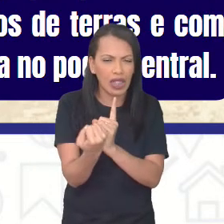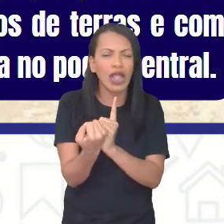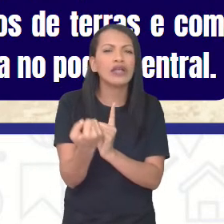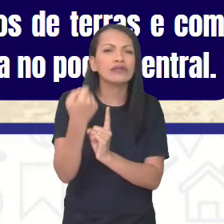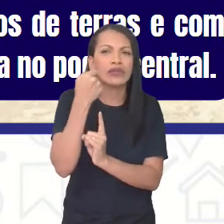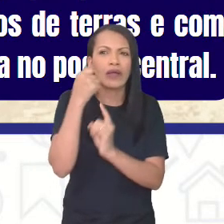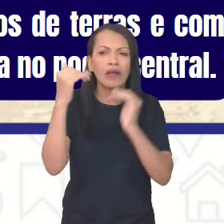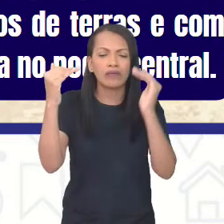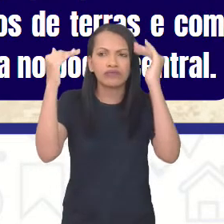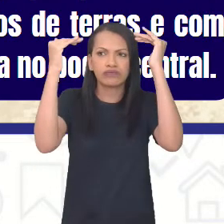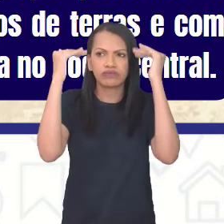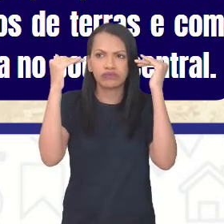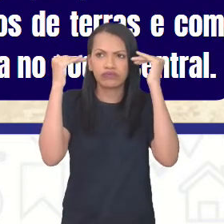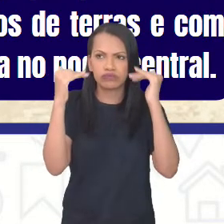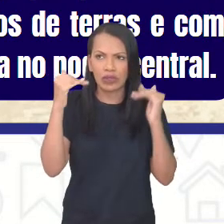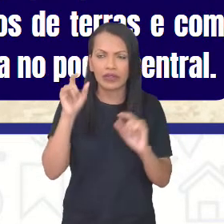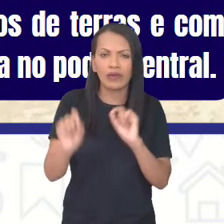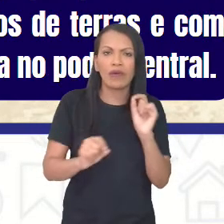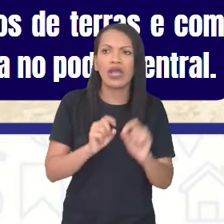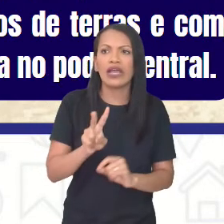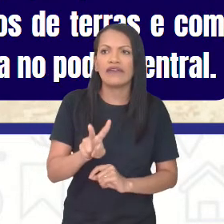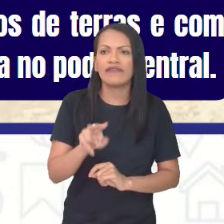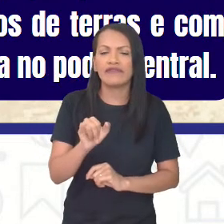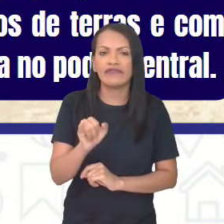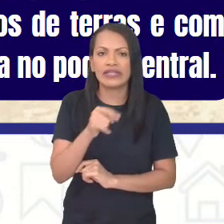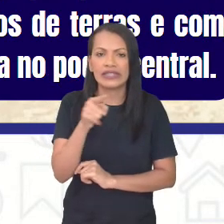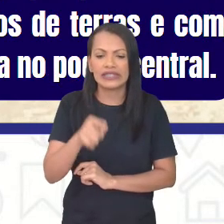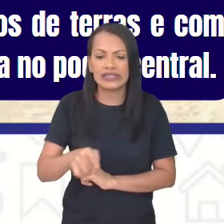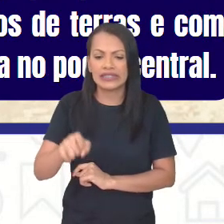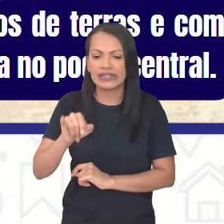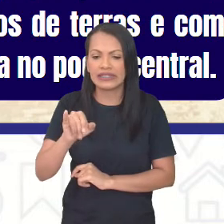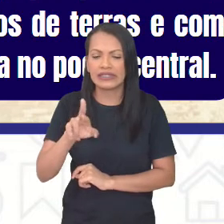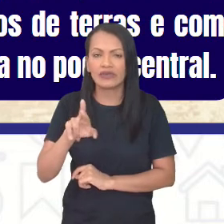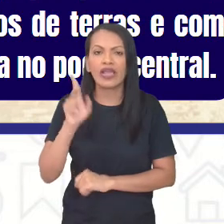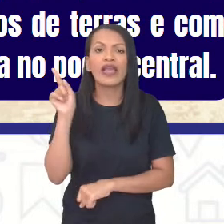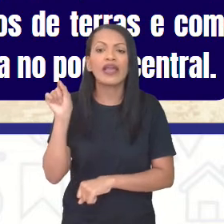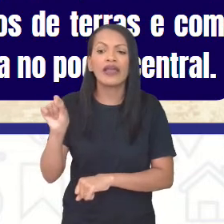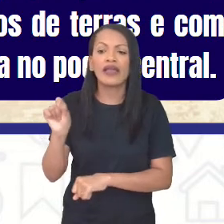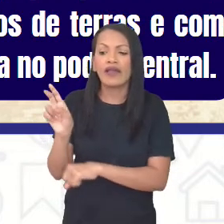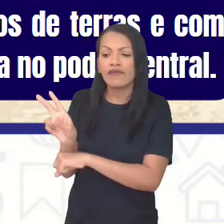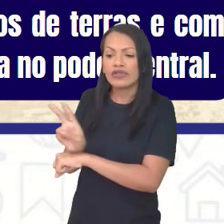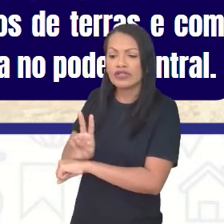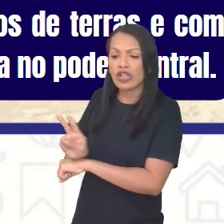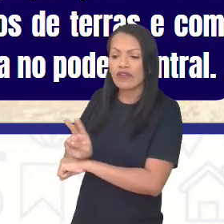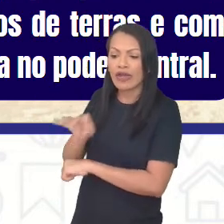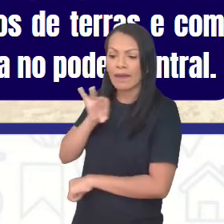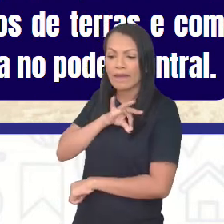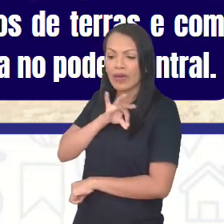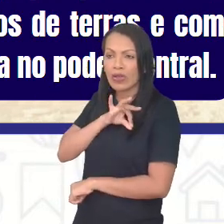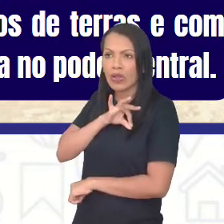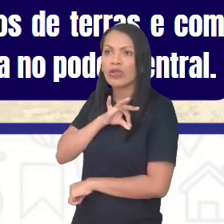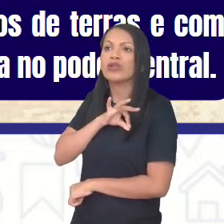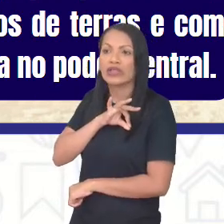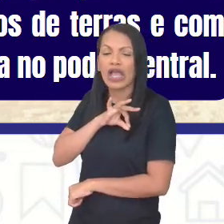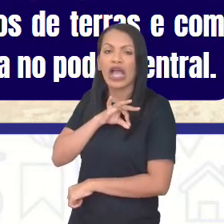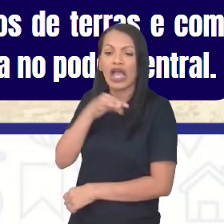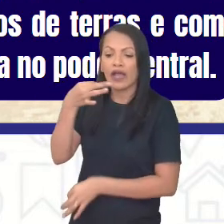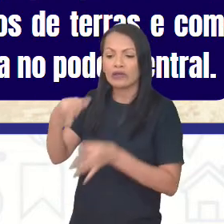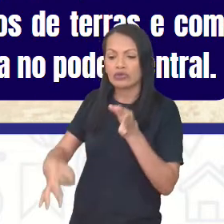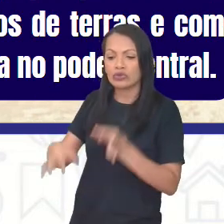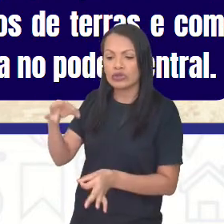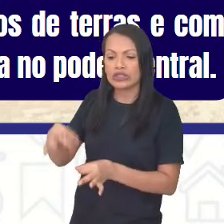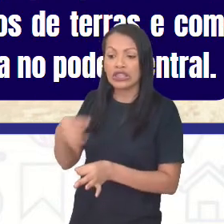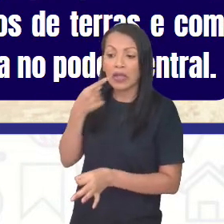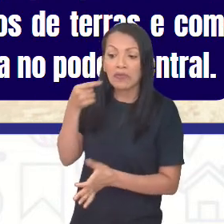estavam abaixo do faraó. A gente tinha o vizir, que ele supervisionava a polícia, a justiça e a cobrança de